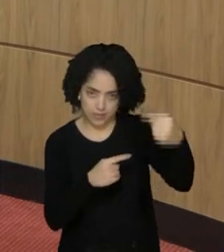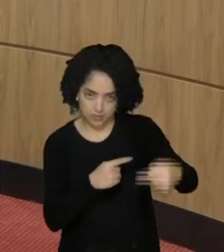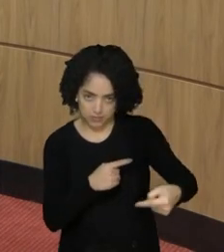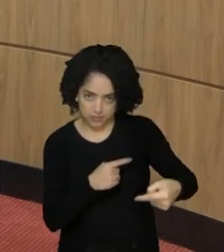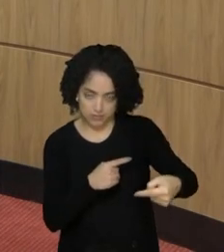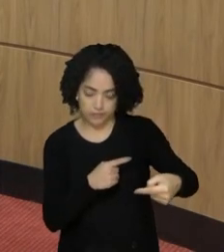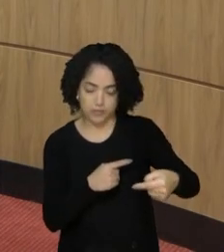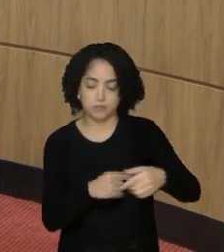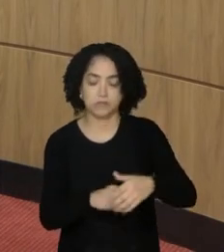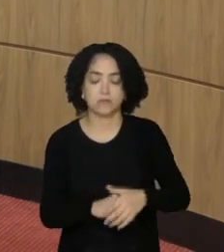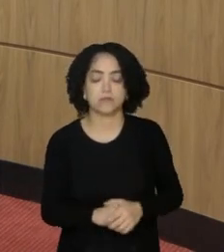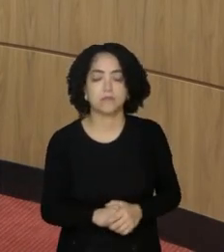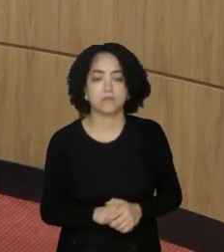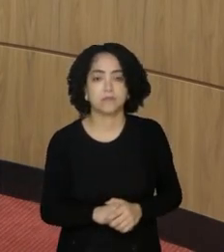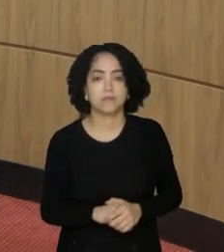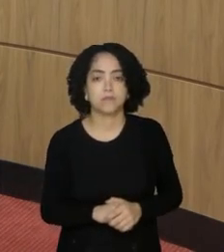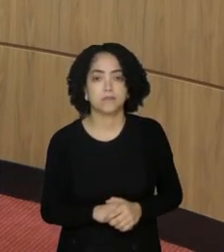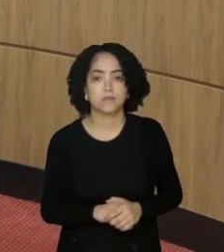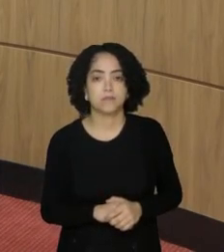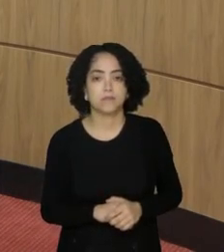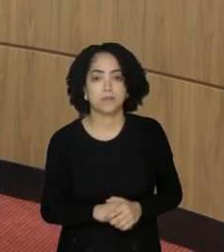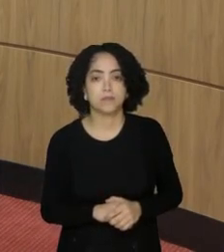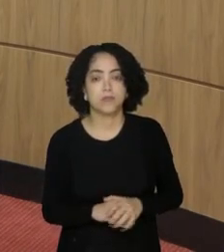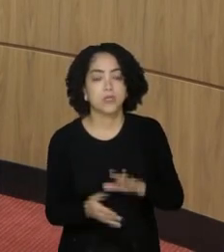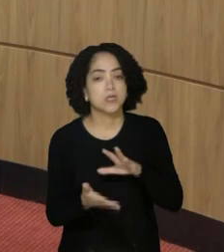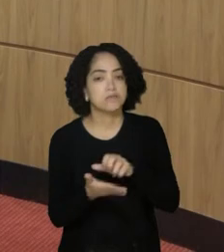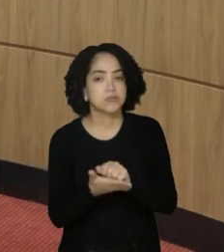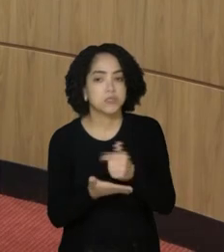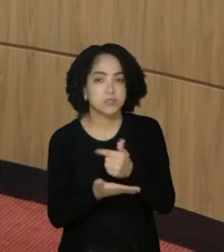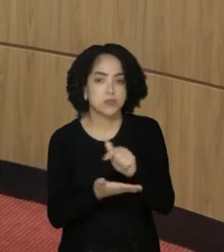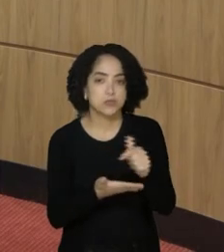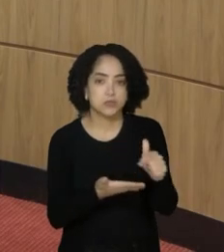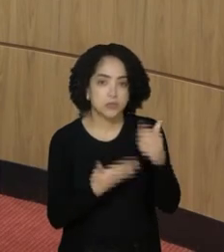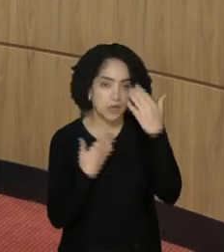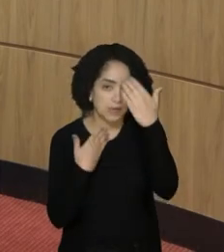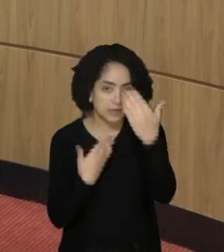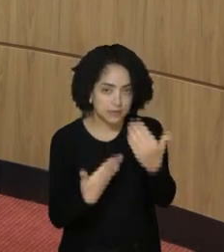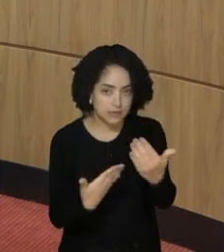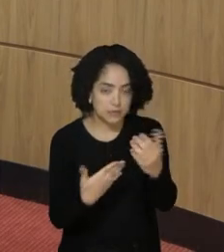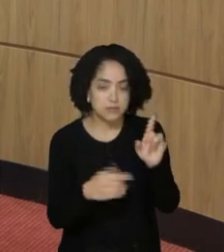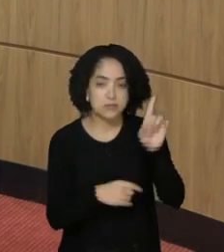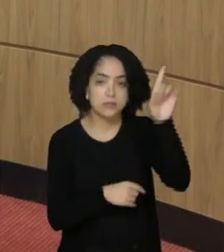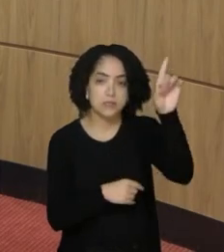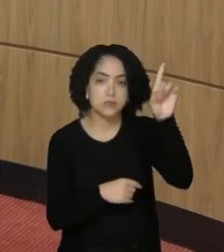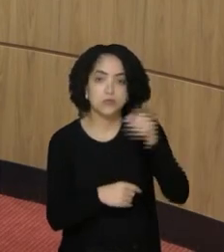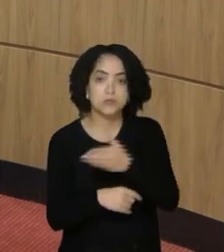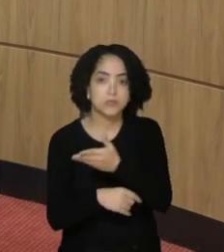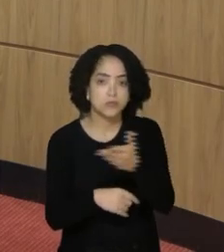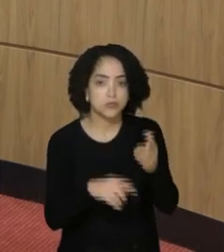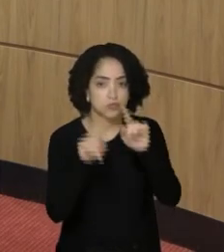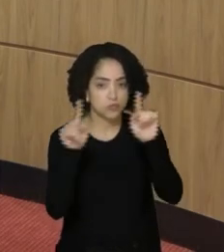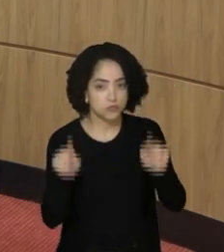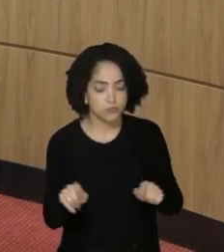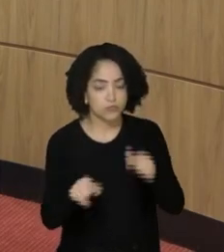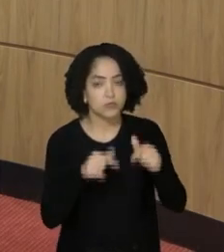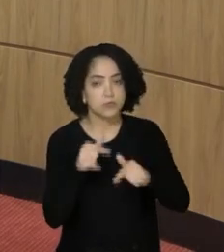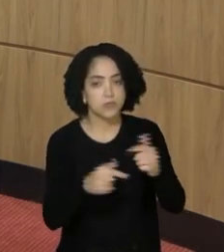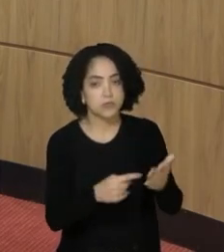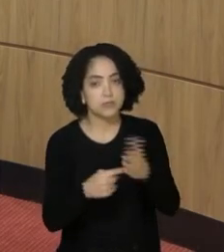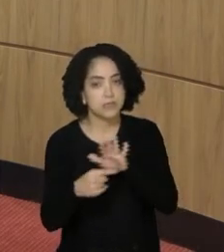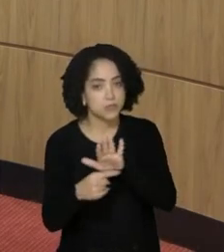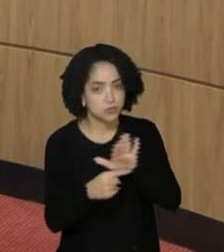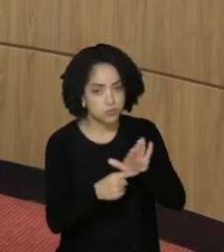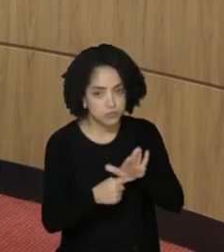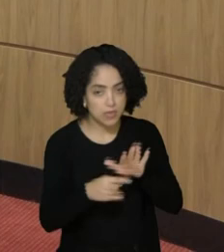Será de forma híbrida não havendo mais oradores escritos agradecendo a Deus e a todos os funcionários que ajudaram a gente